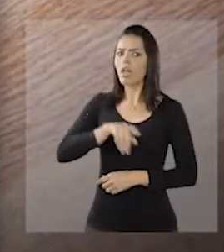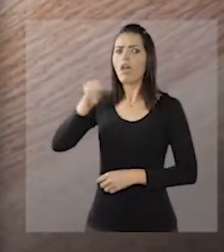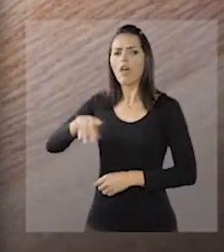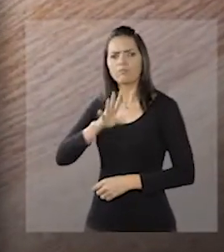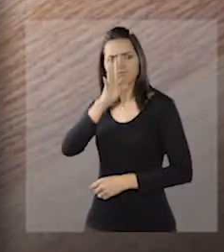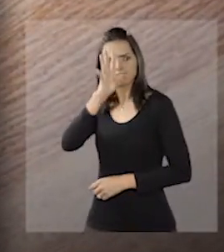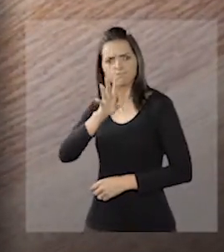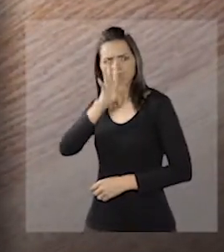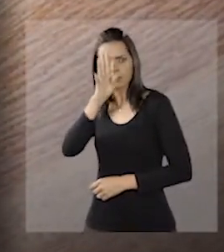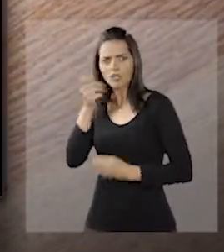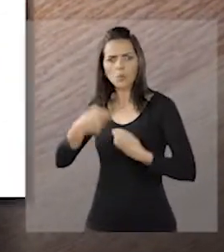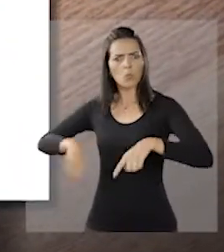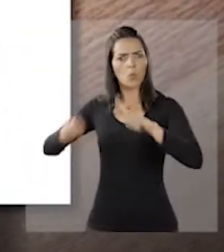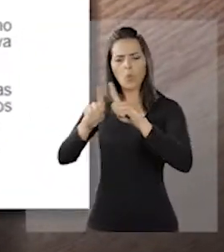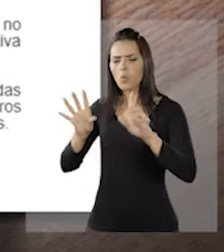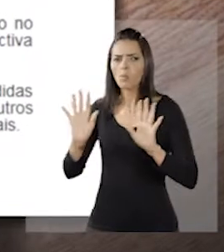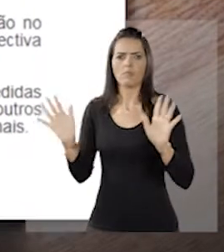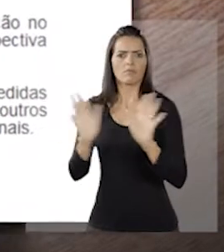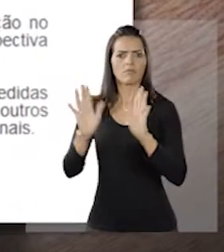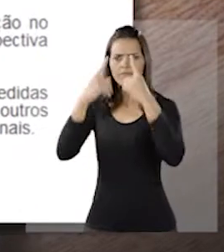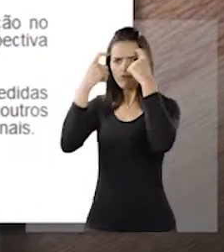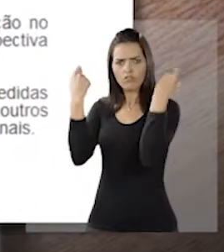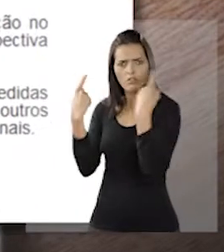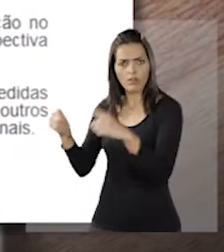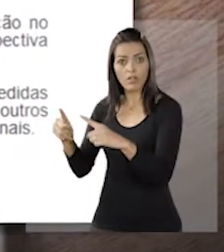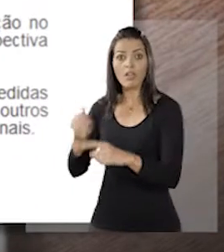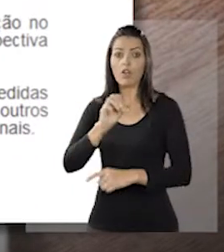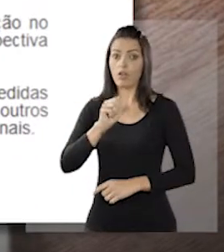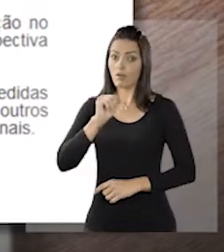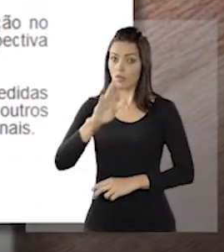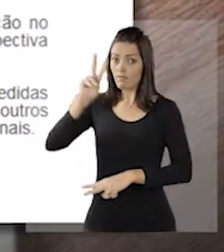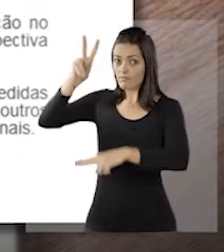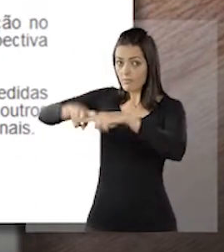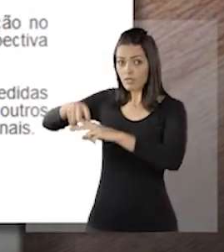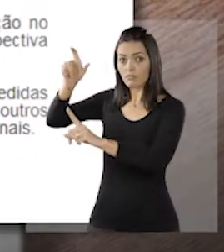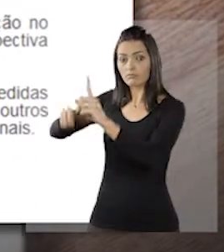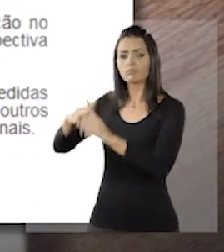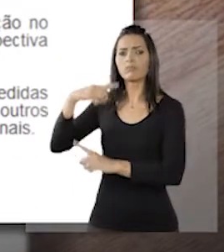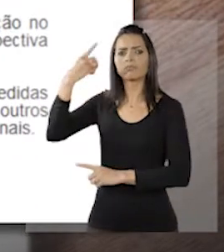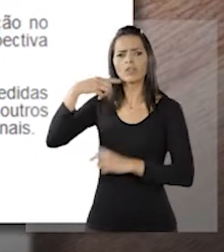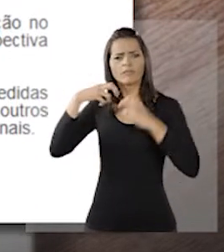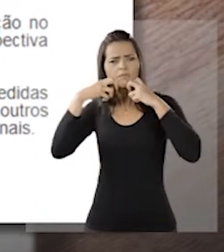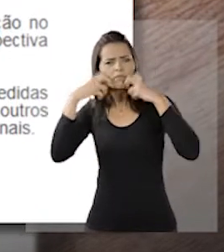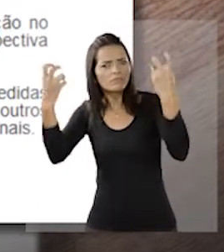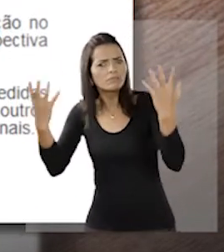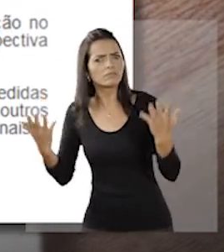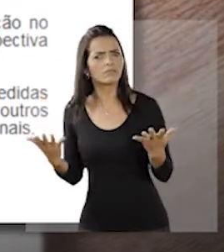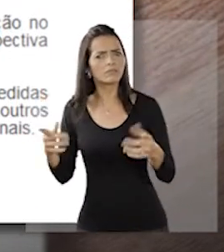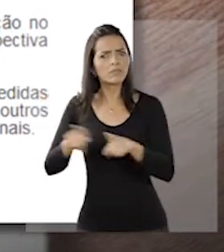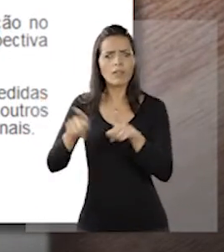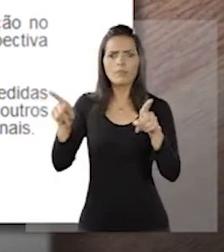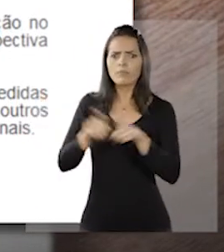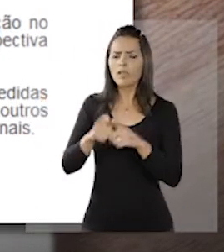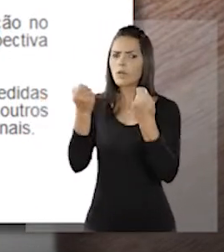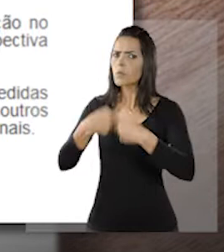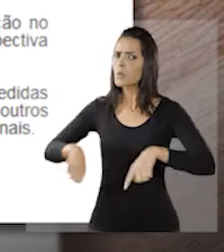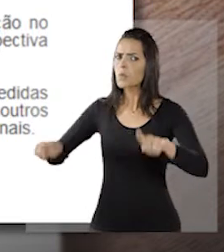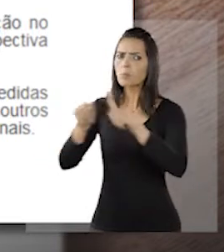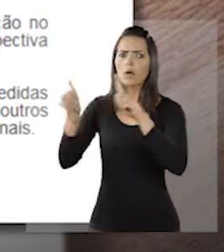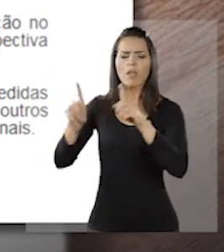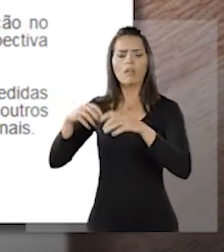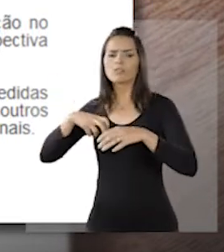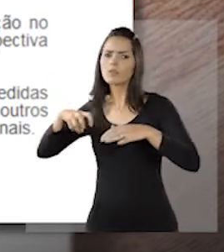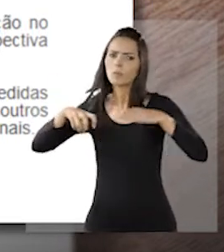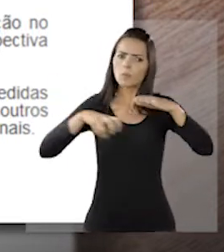considerada abusiva e truculenta. Para a ordem, a prisão do advogado foi vexatória, além de desnecessária a